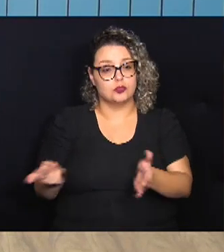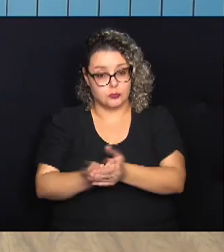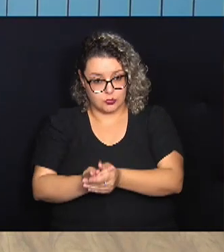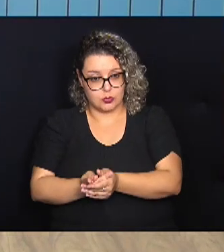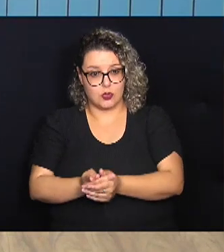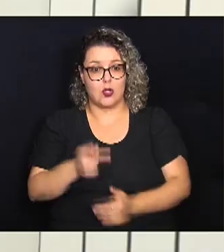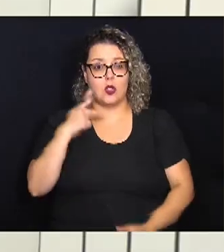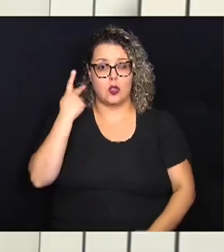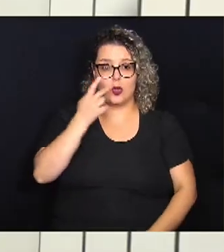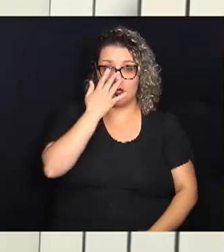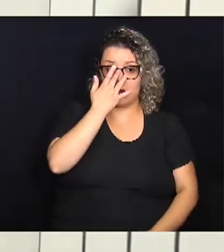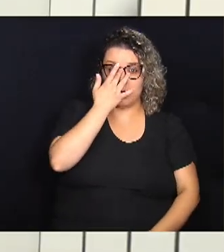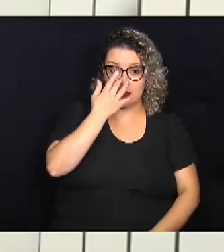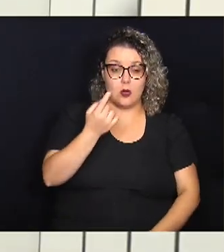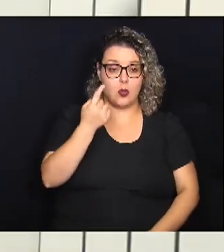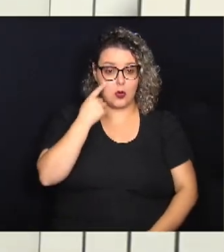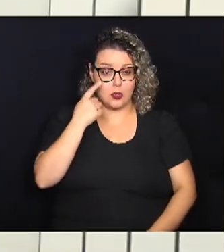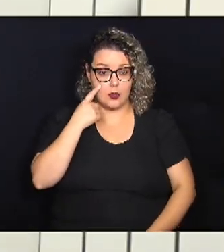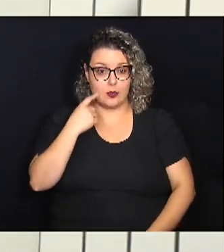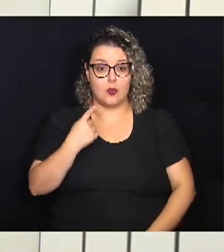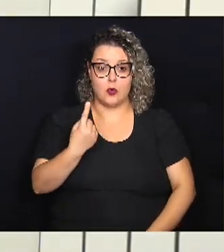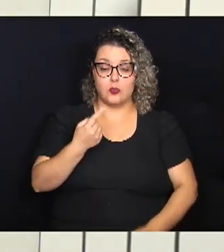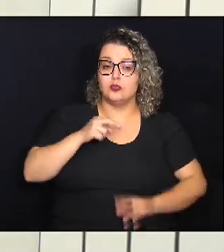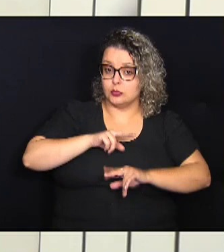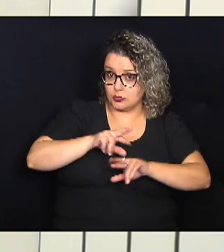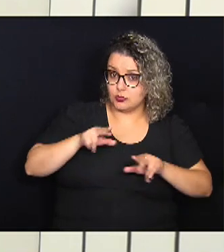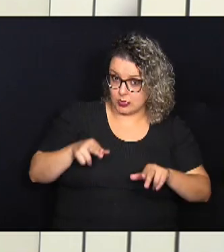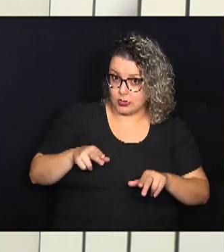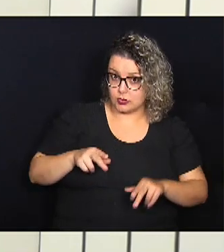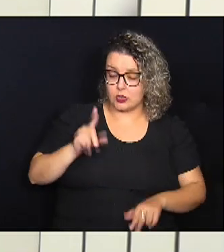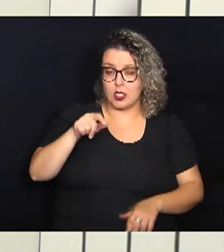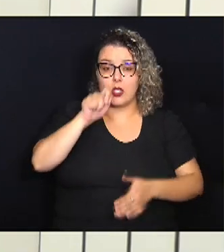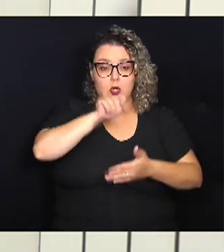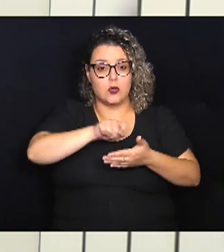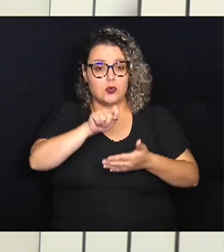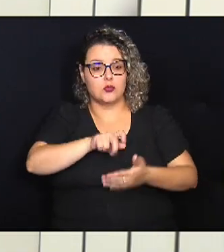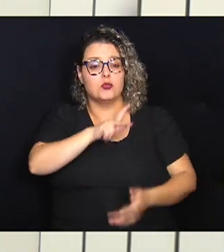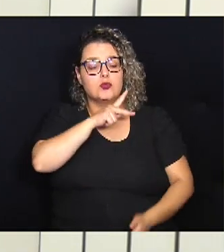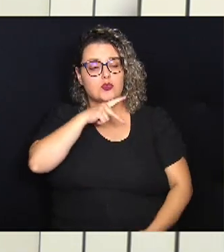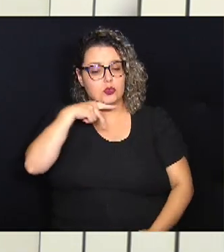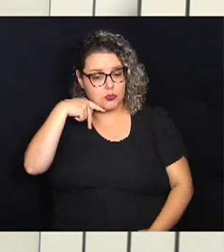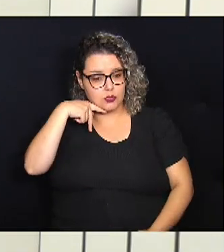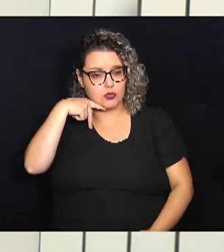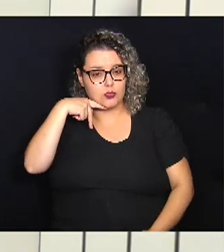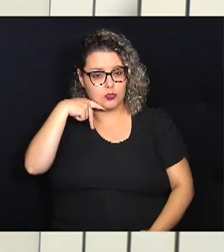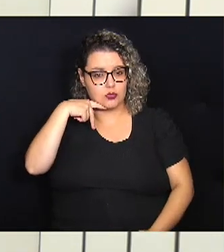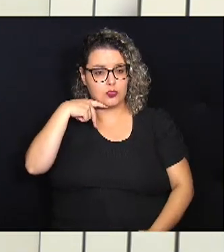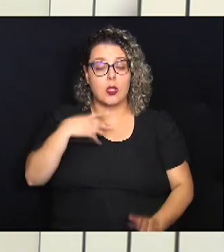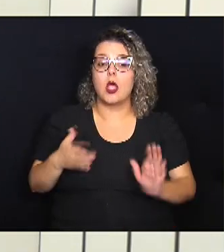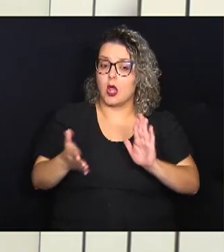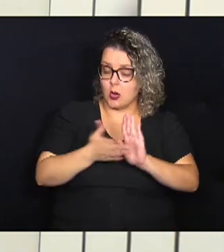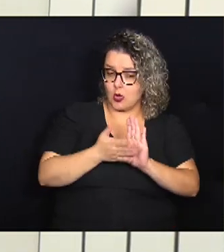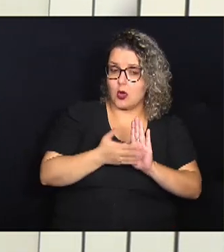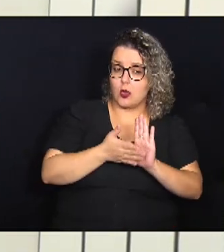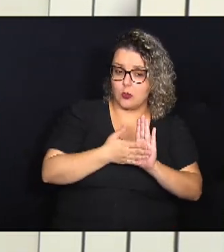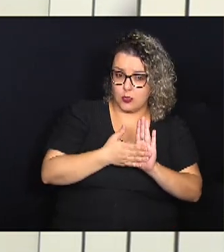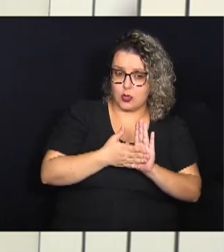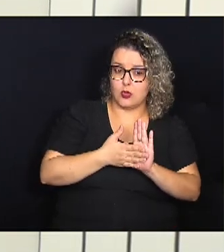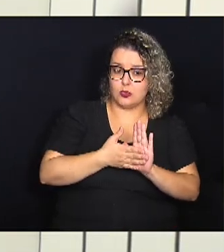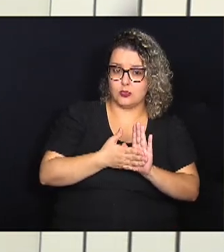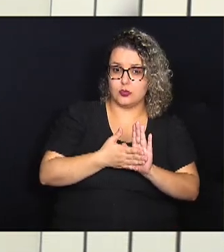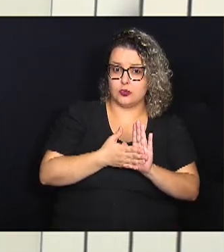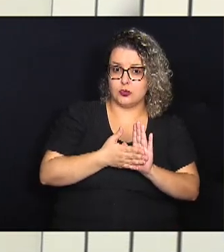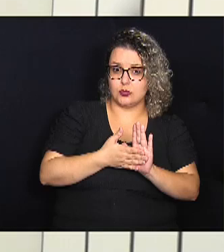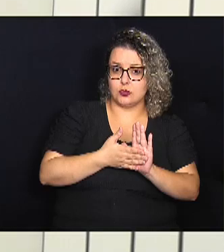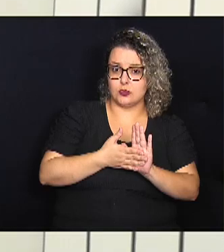pelos vereadores. Olha, um deles é de autoria do vereador Permínio Monteiro. A proposta é que a